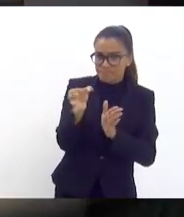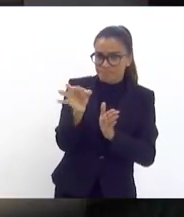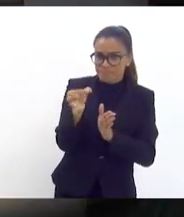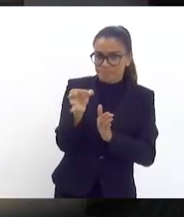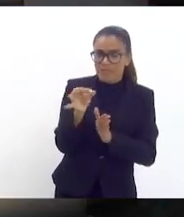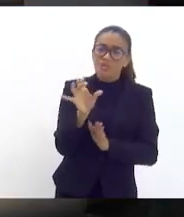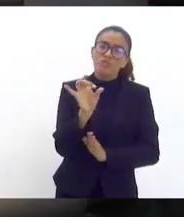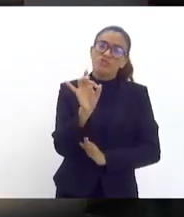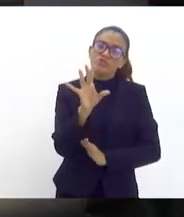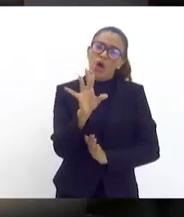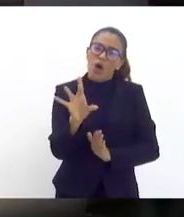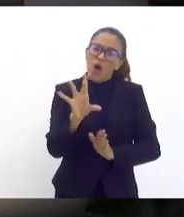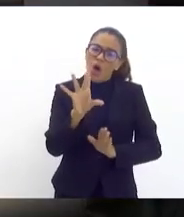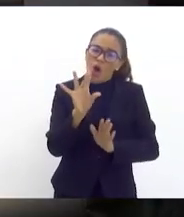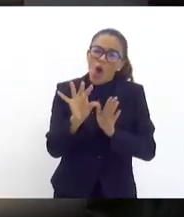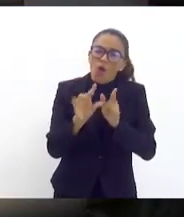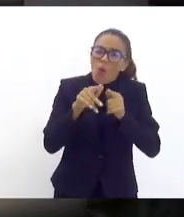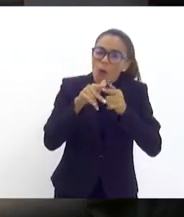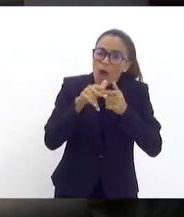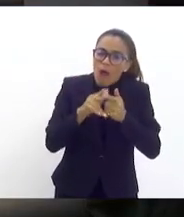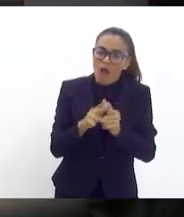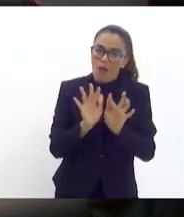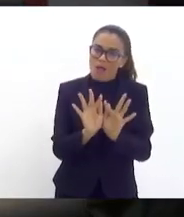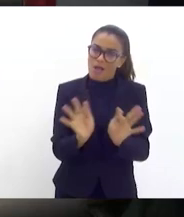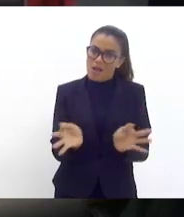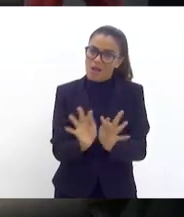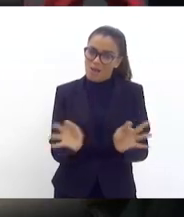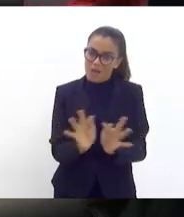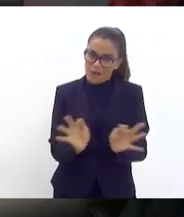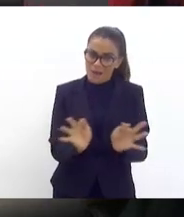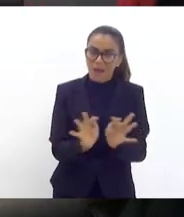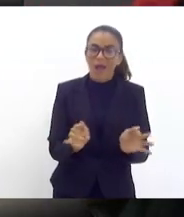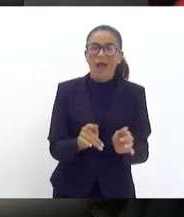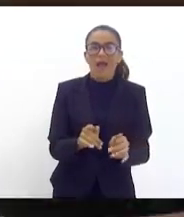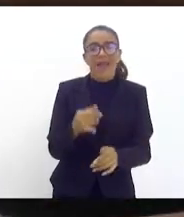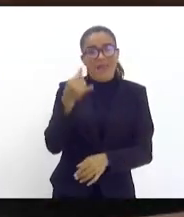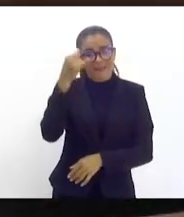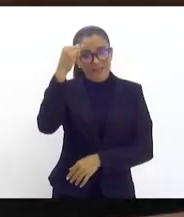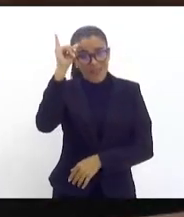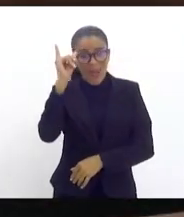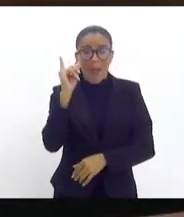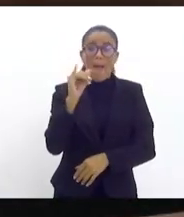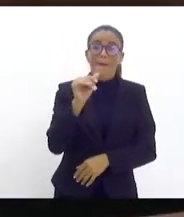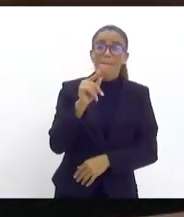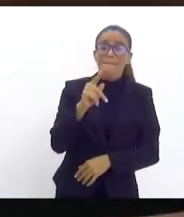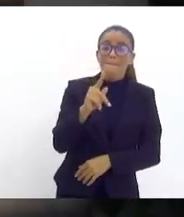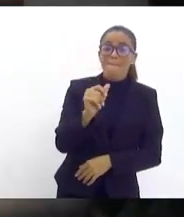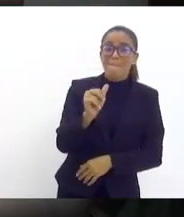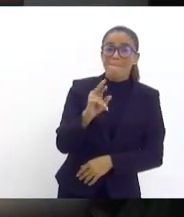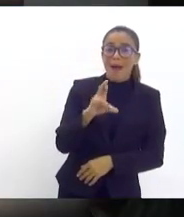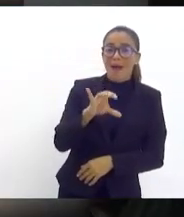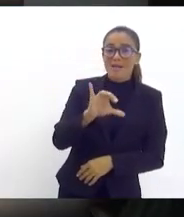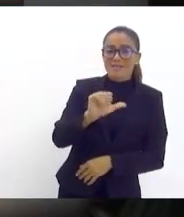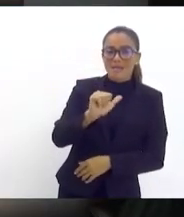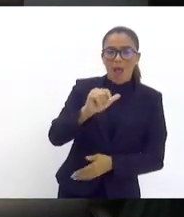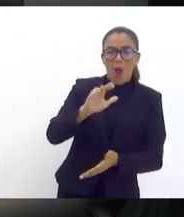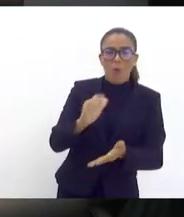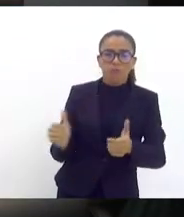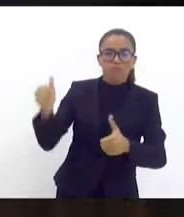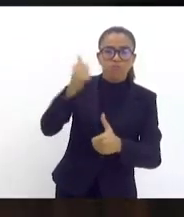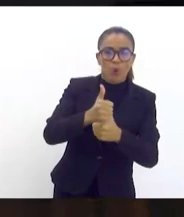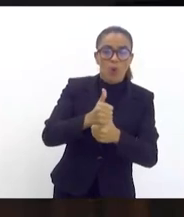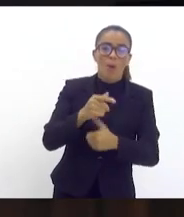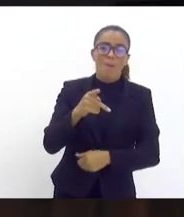Então é só para fazer a correçãozinha, assim. Perfeito. Em vez de ser laudo parcial, pericial. Perfeito.